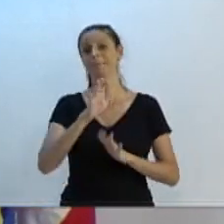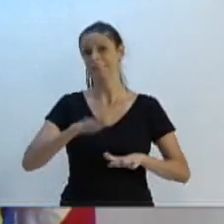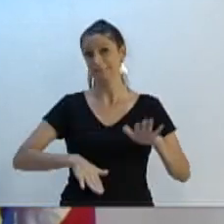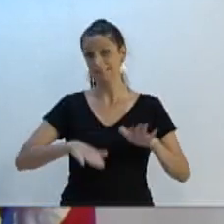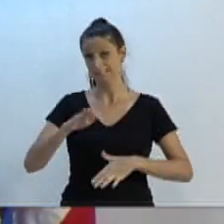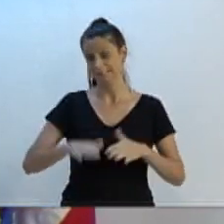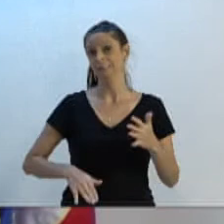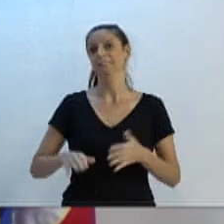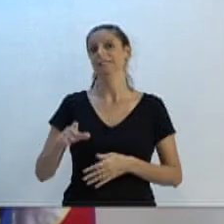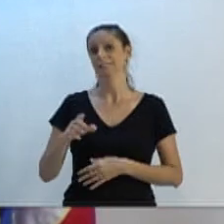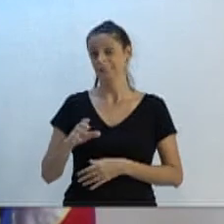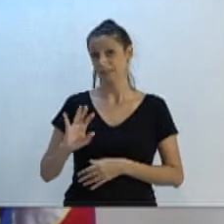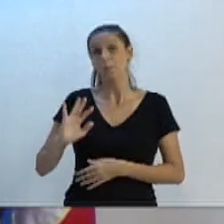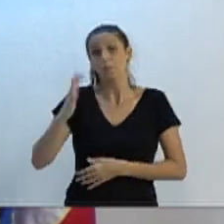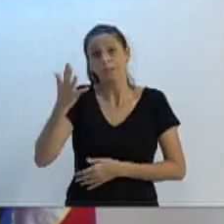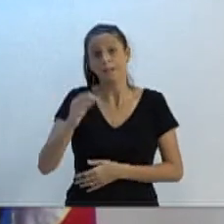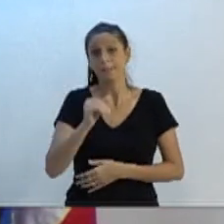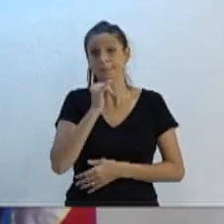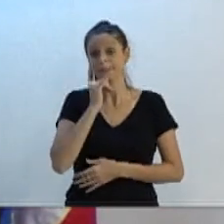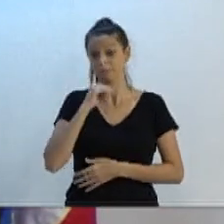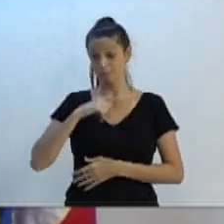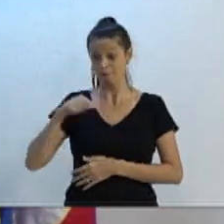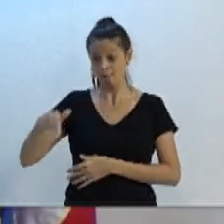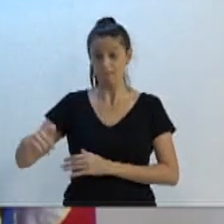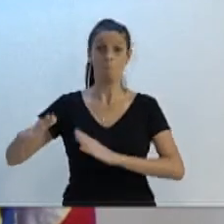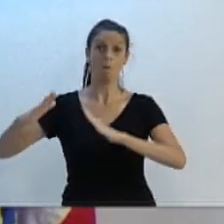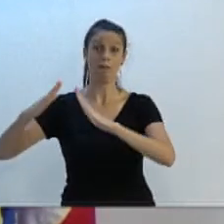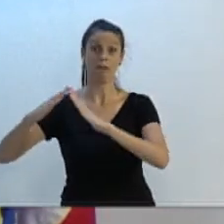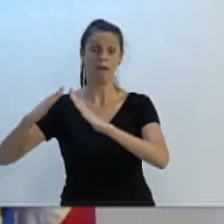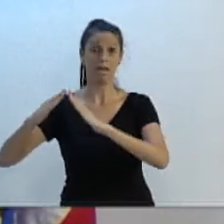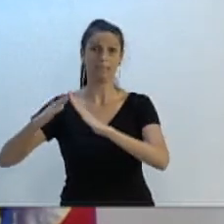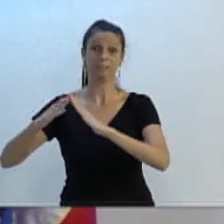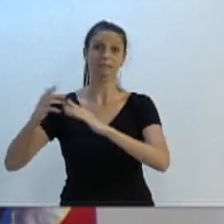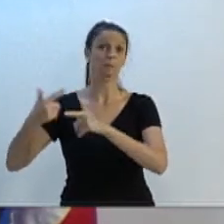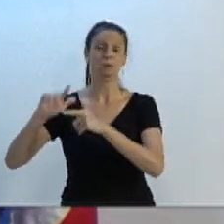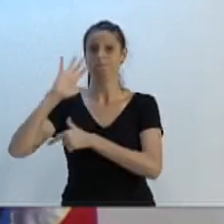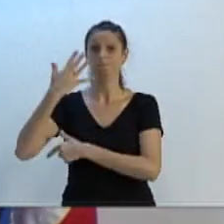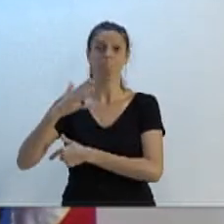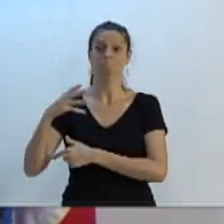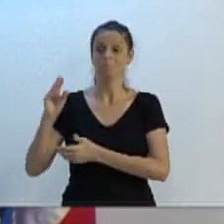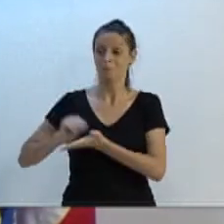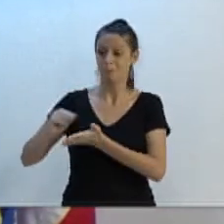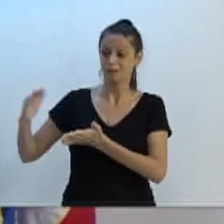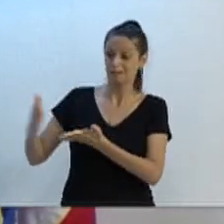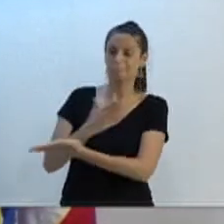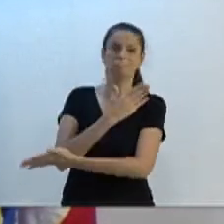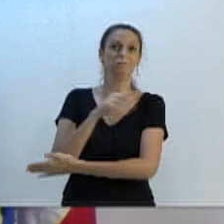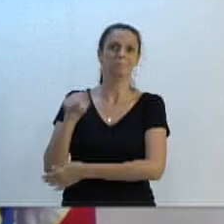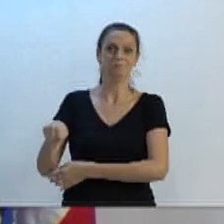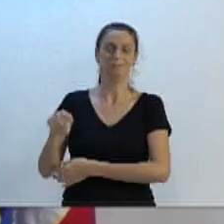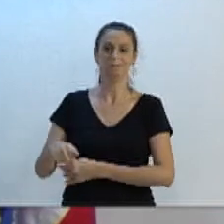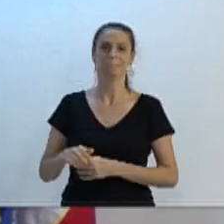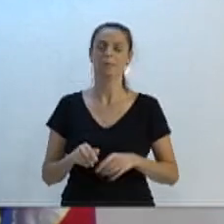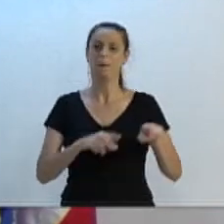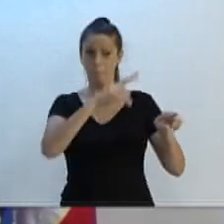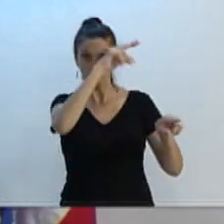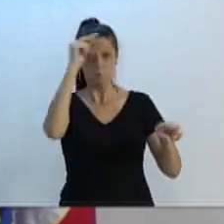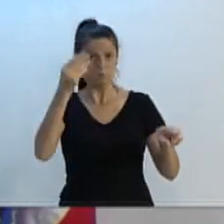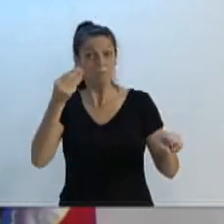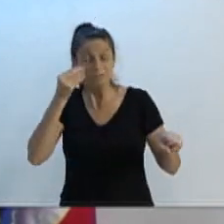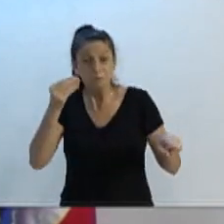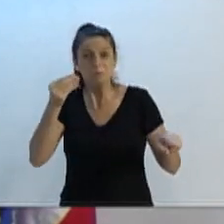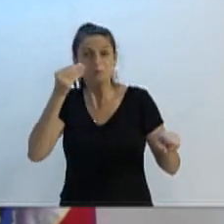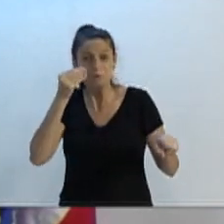relação ao casarão não foi resolvido mas como eu disse não por falta de vontade da prefeitura mas sim